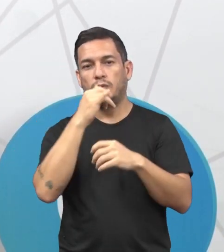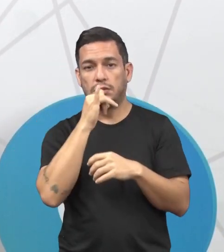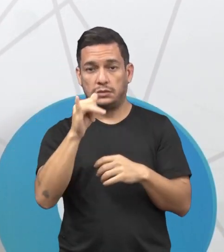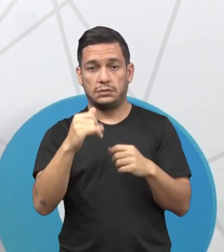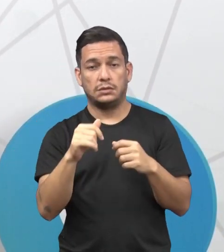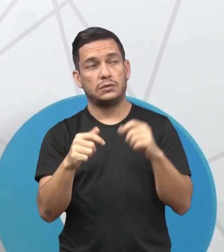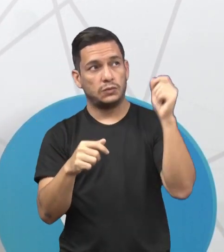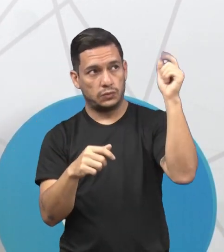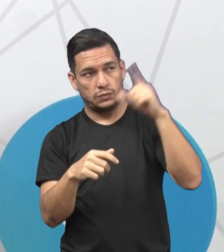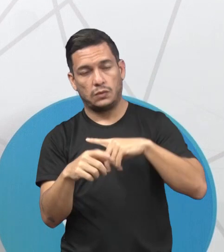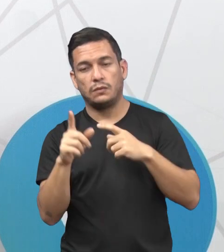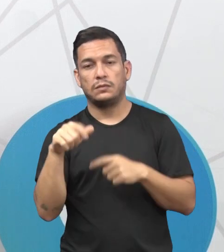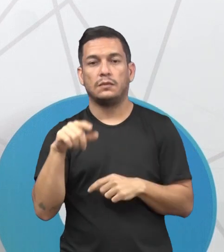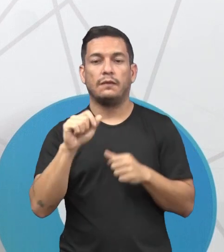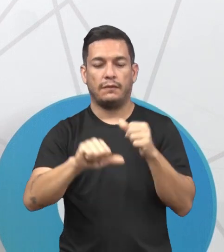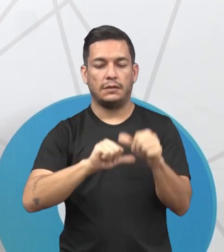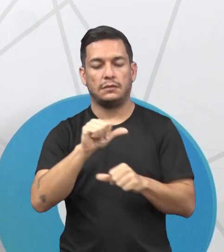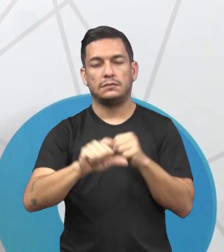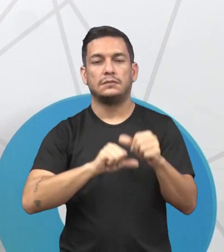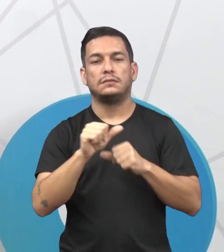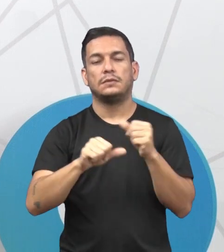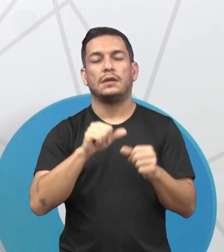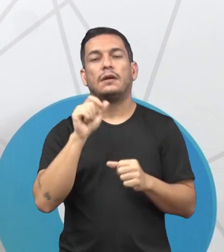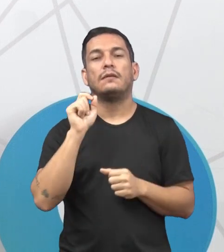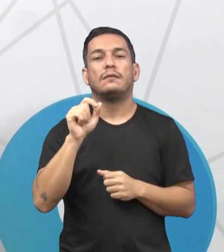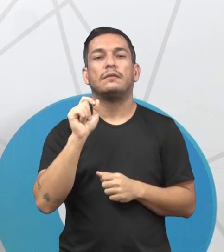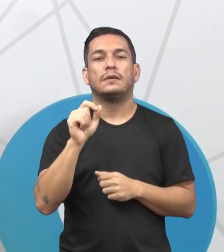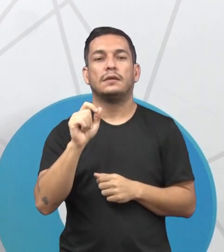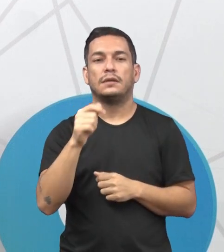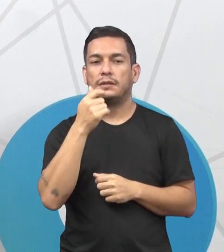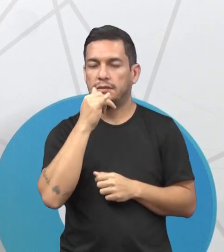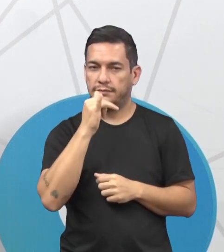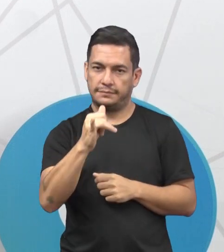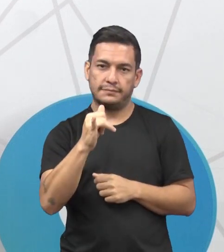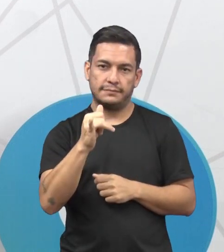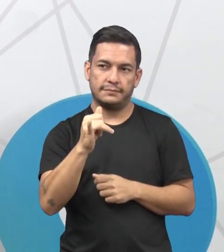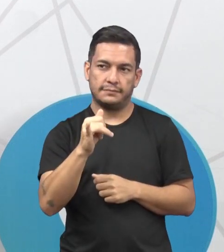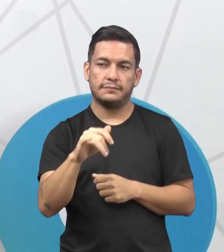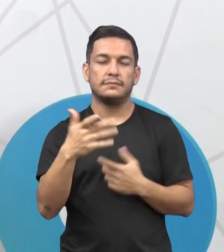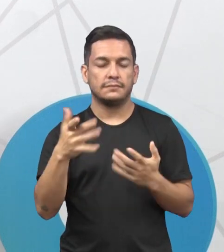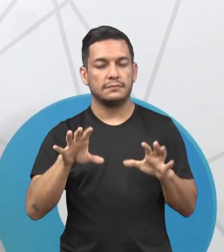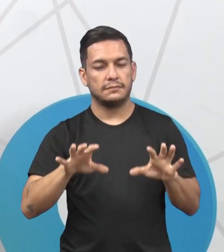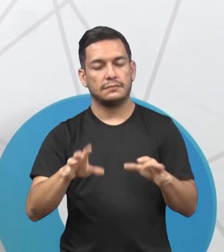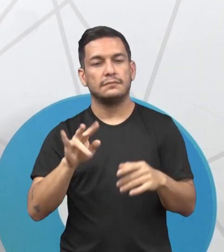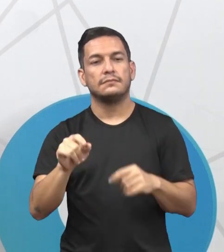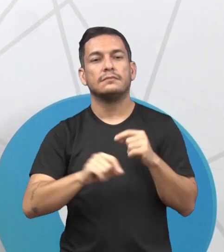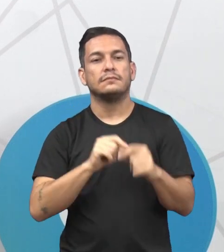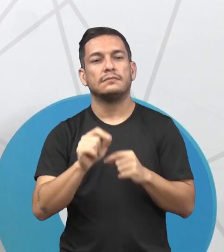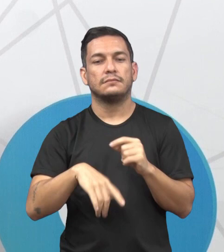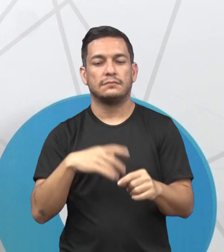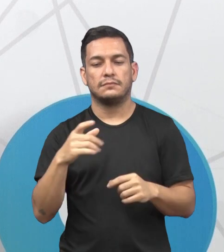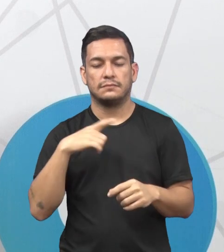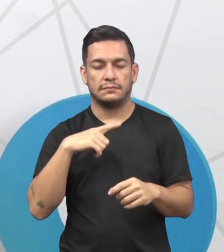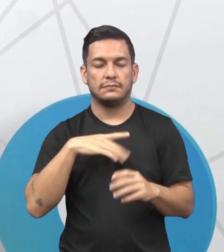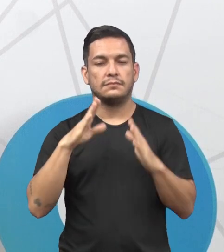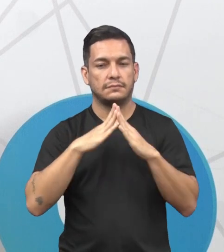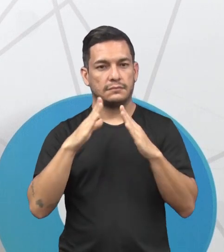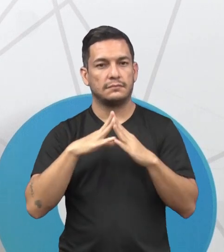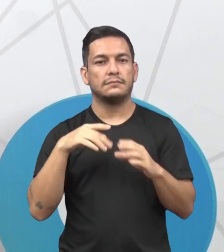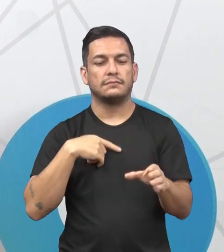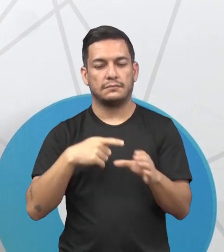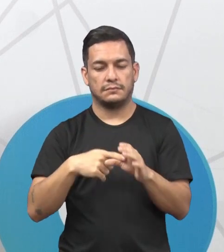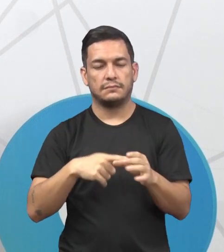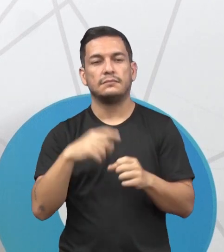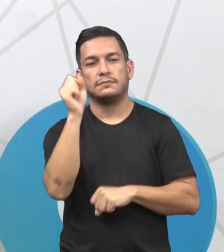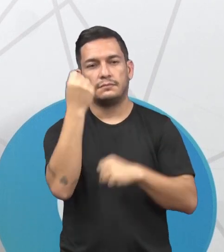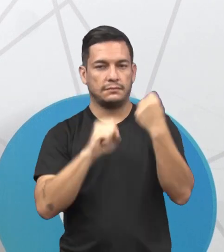que ela é abundante, vão transformar essa energia em energia elétrica. E assim ela vai abastecer as casas, vai abastecer as